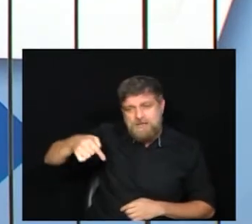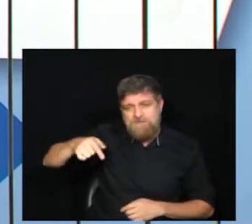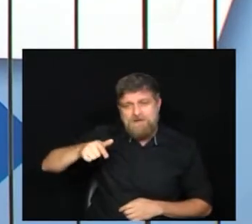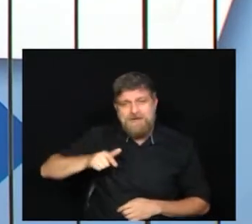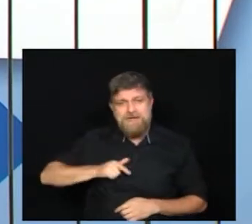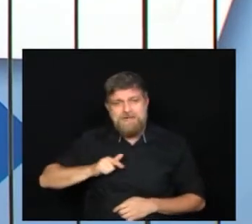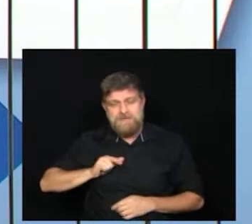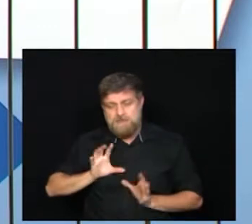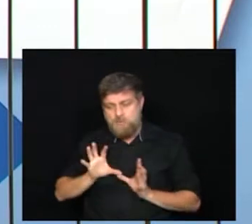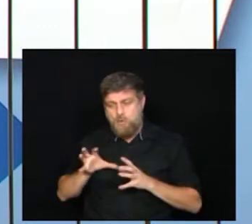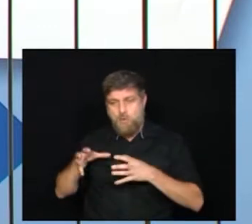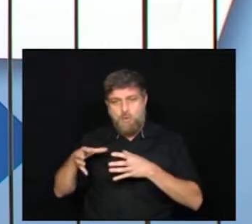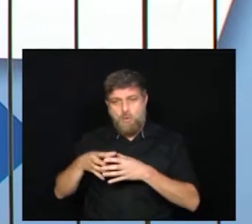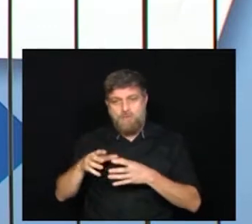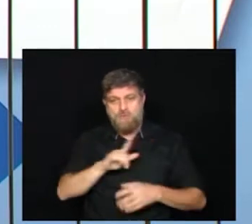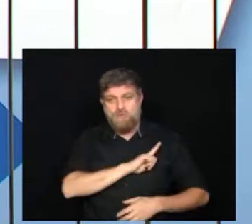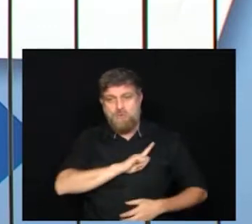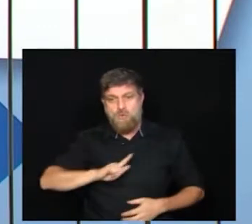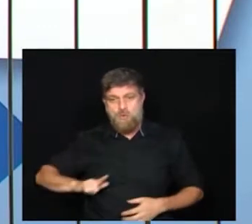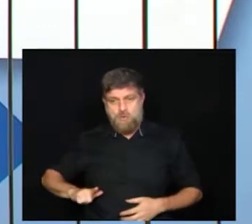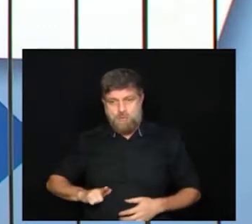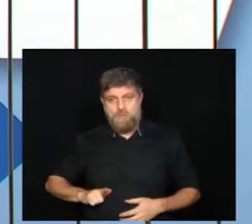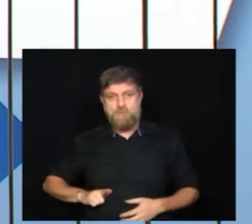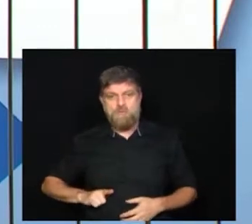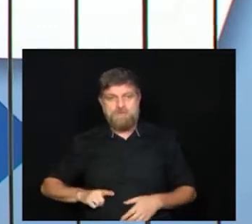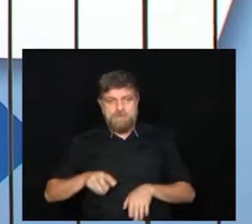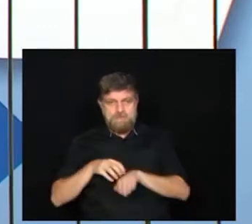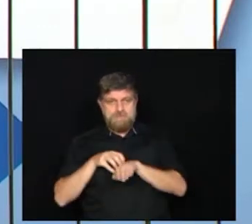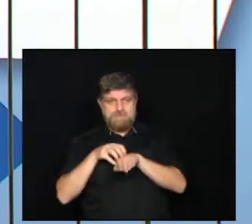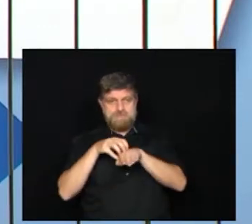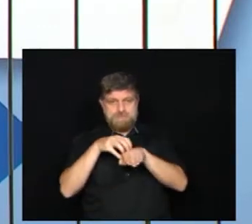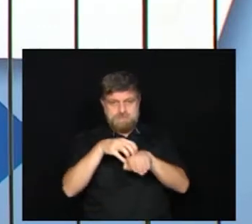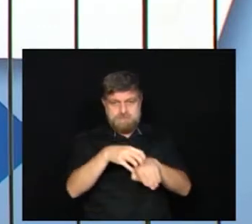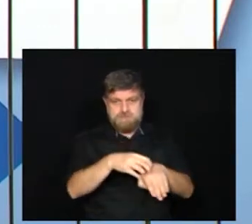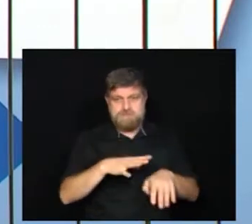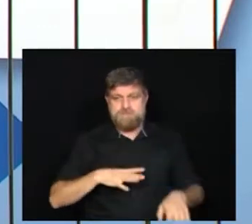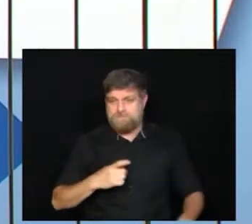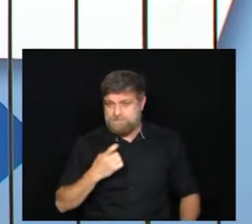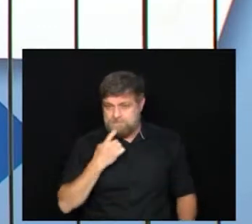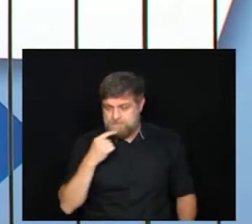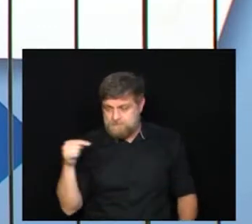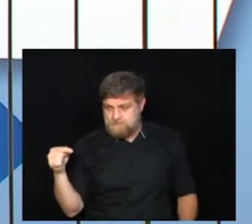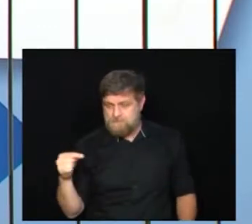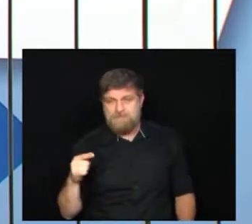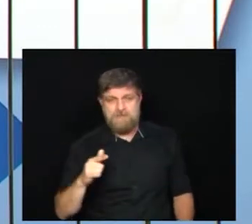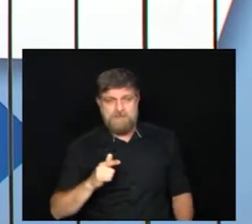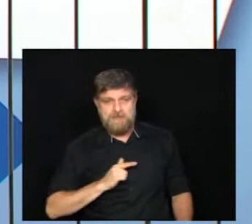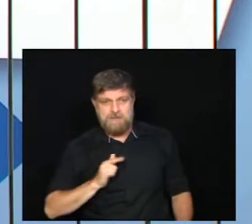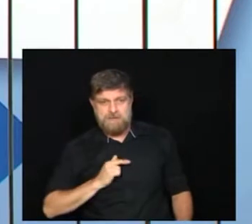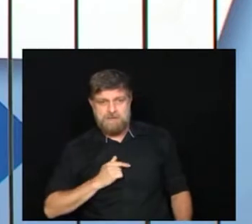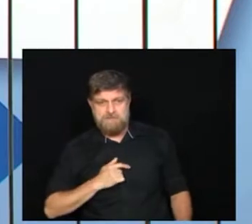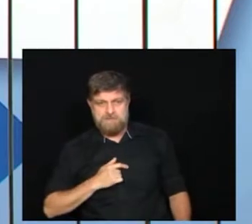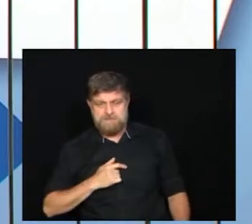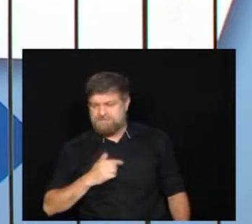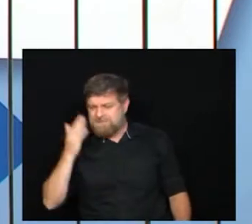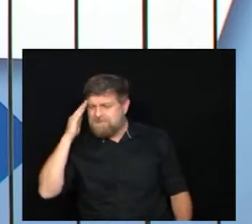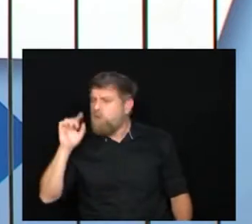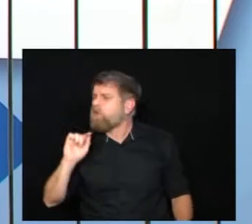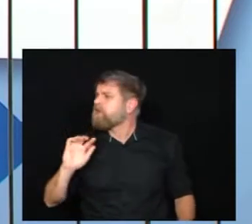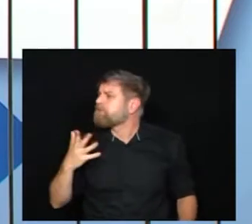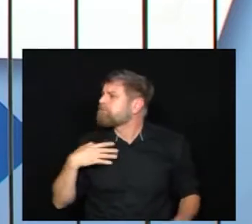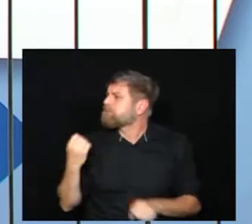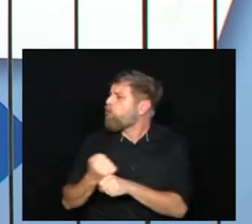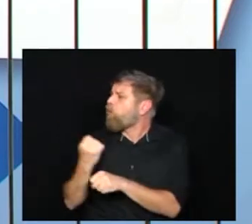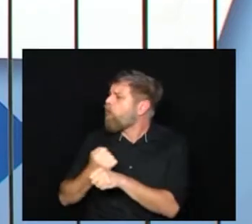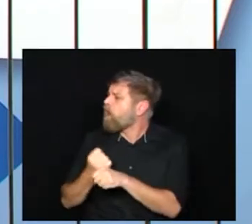uma comitiva do governo federal que vem a Campinas e por isso que está havendo aí, quem passa por ali não está entendendo, está tendo obra, não